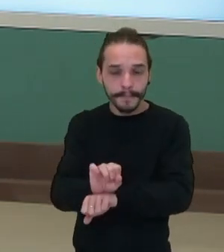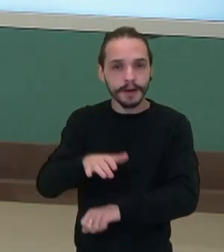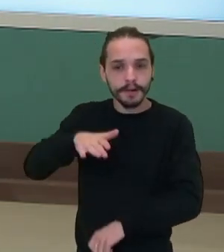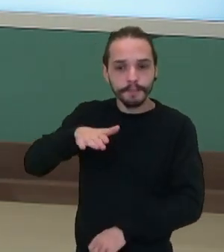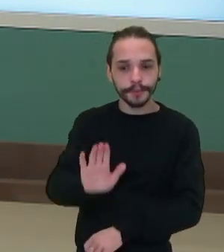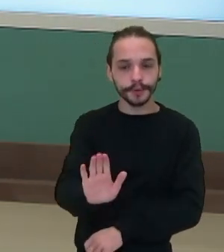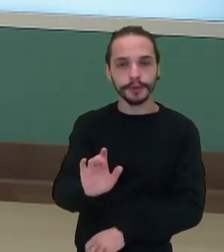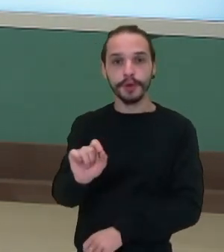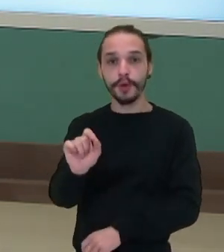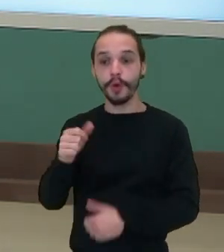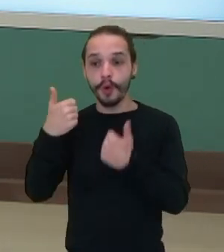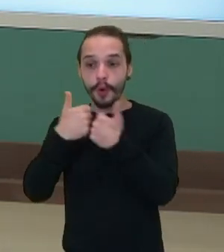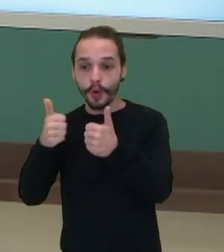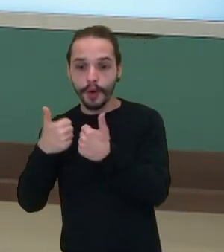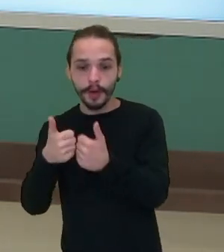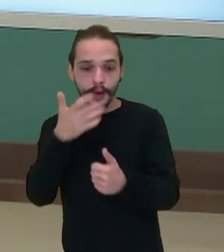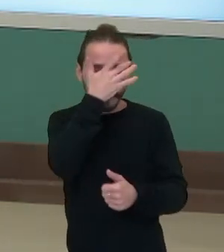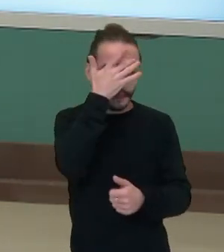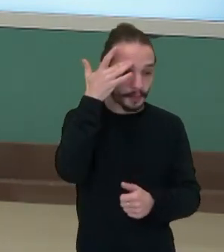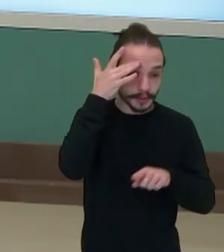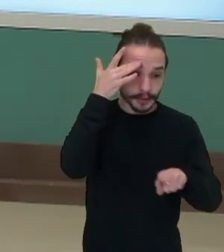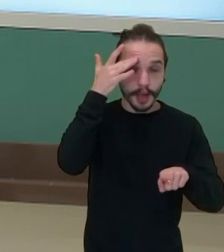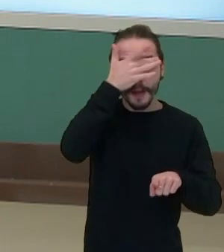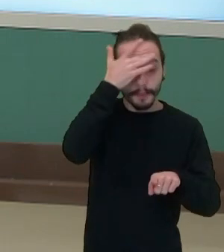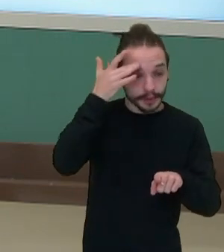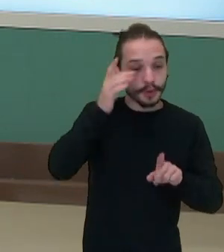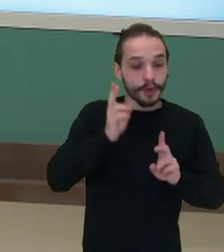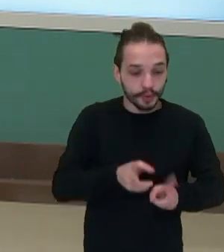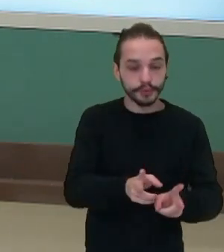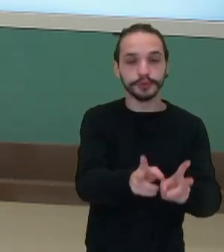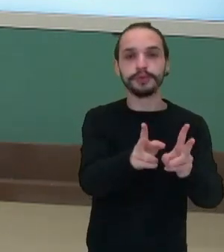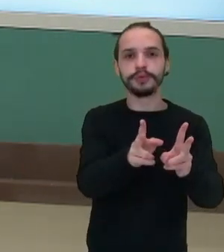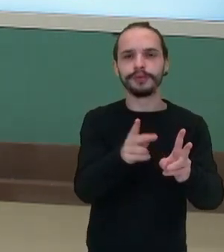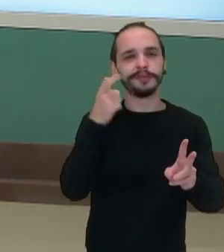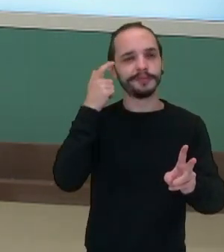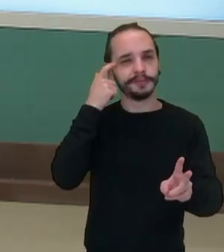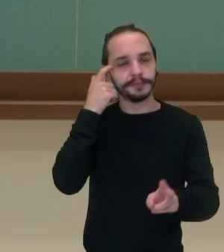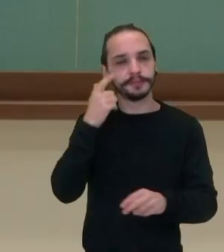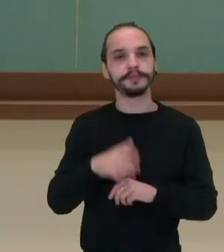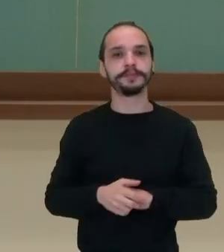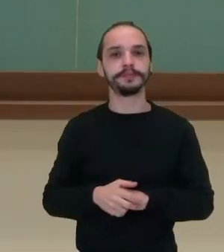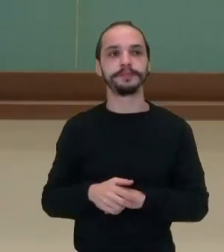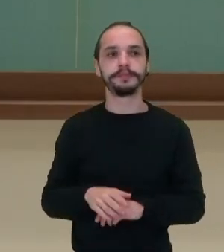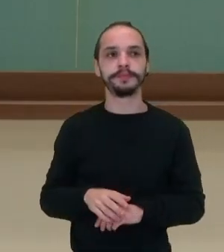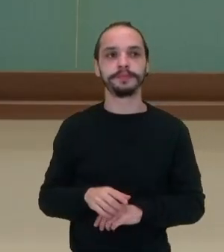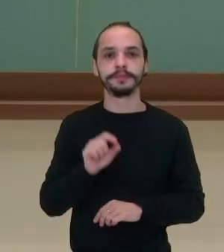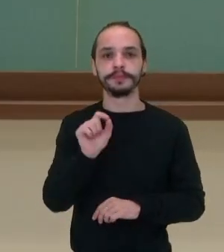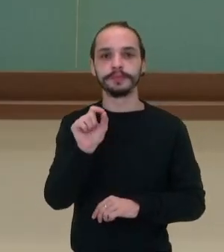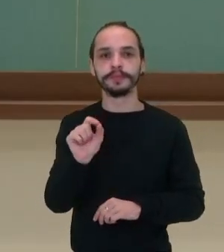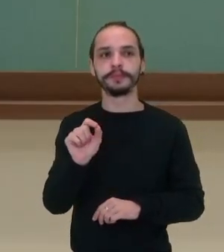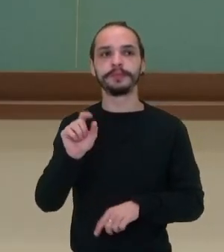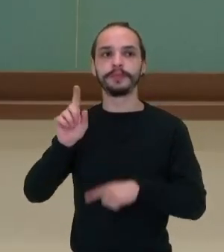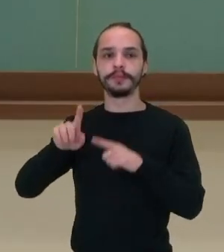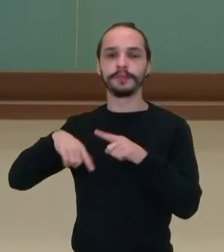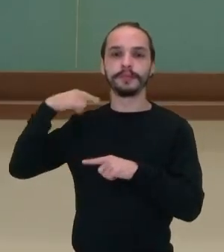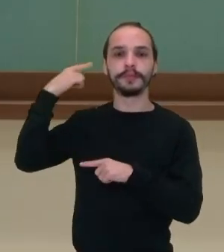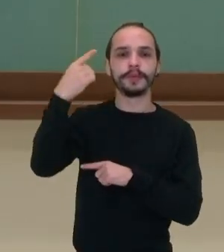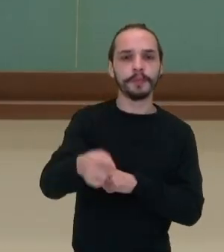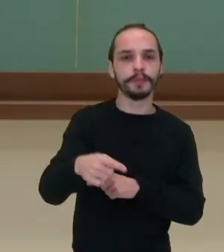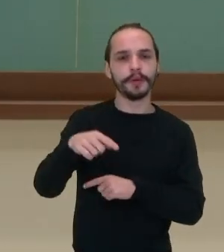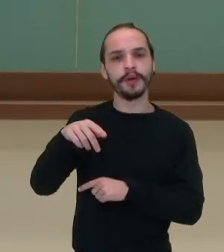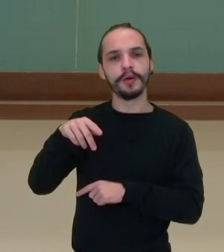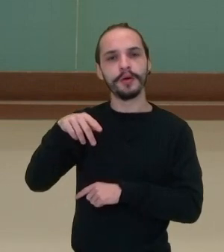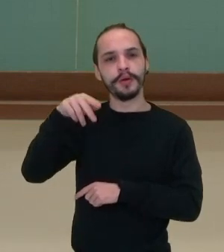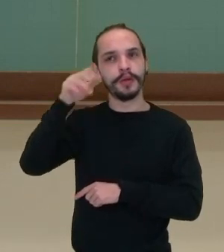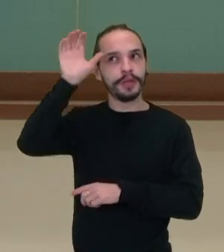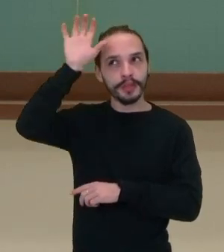sobre a pessoa, a tua tendência é continuar aquele movimento. Lembrando que daqui a um tempo o Newton ele irá redefinir um pouquinho melhor